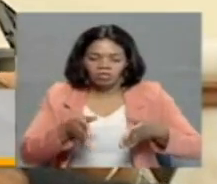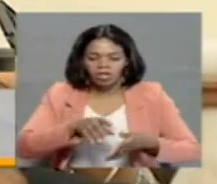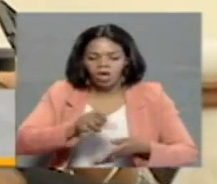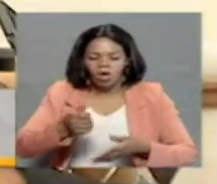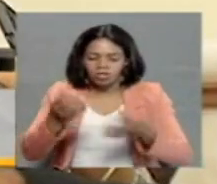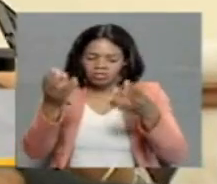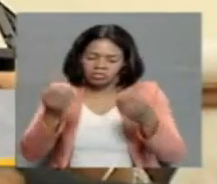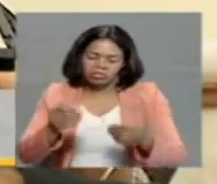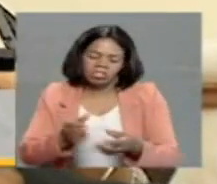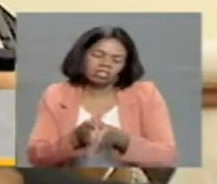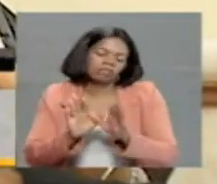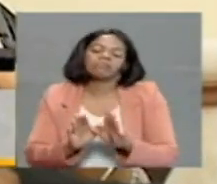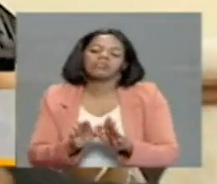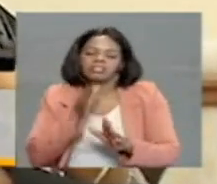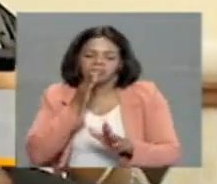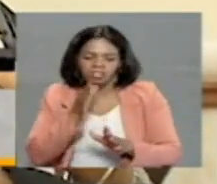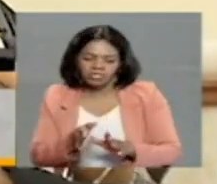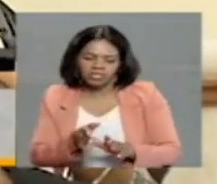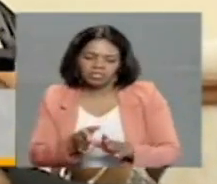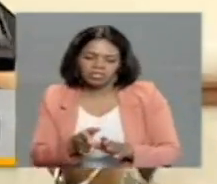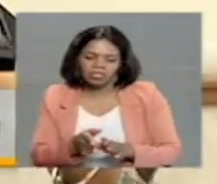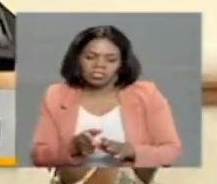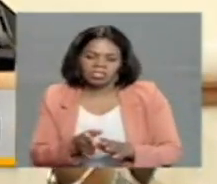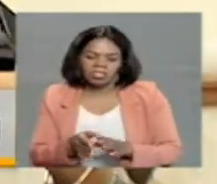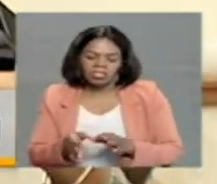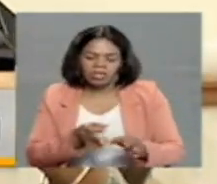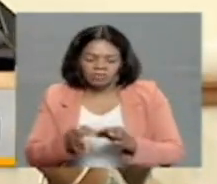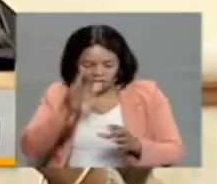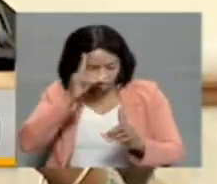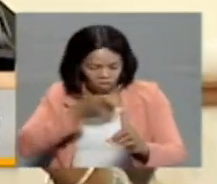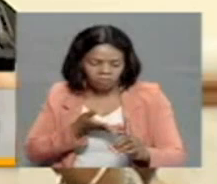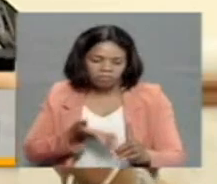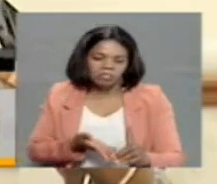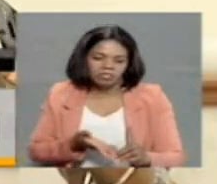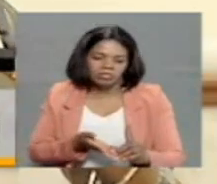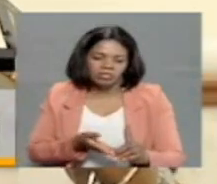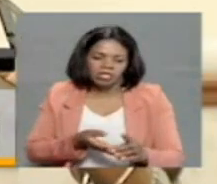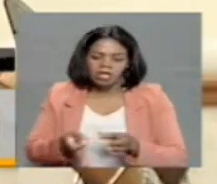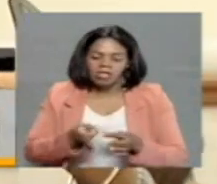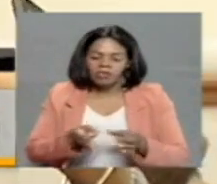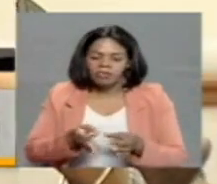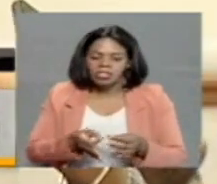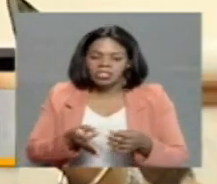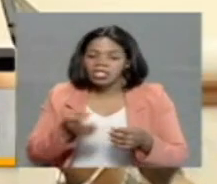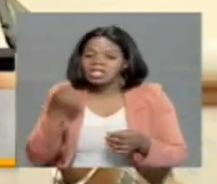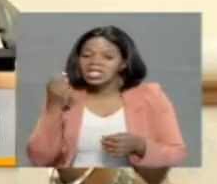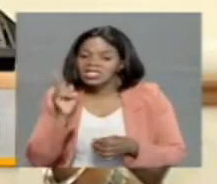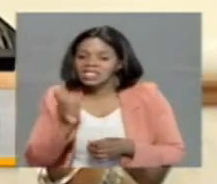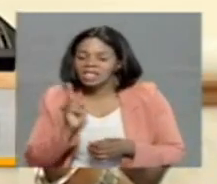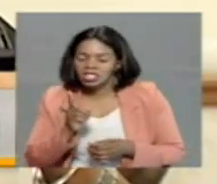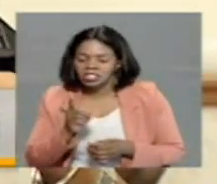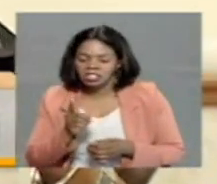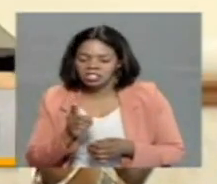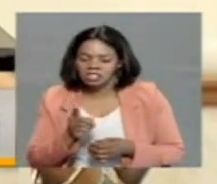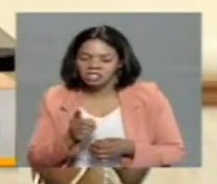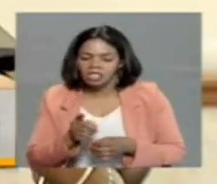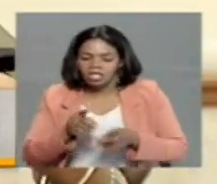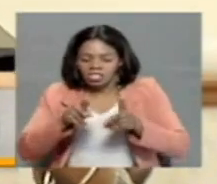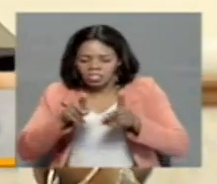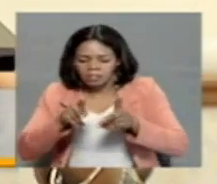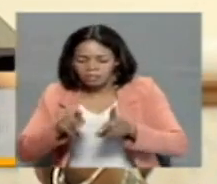de Infraestruturas a emitir o produto final. Isto, repetindo, apenas aqueles direitos